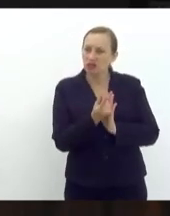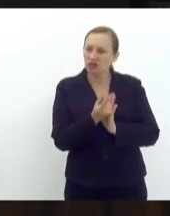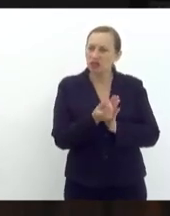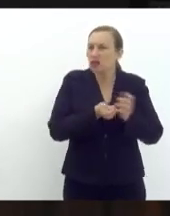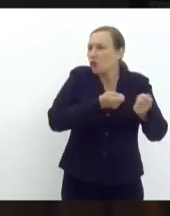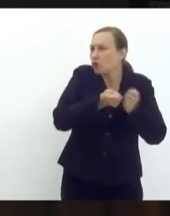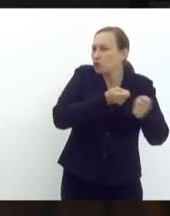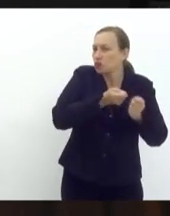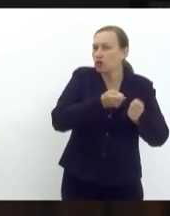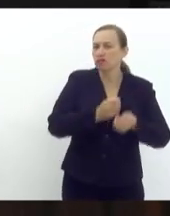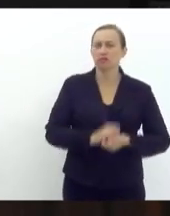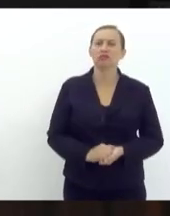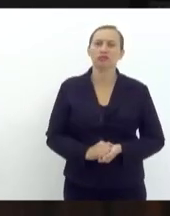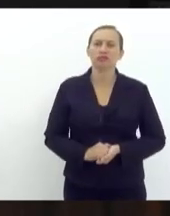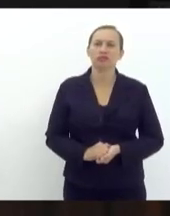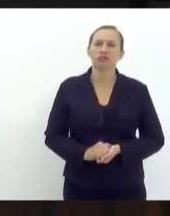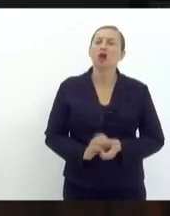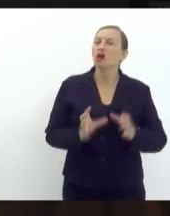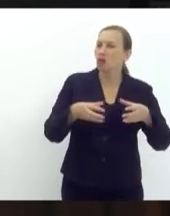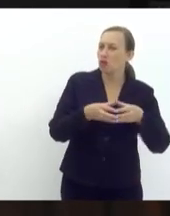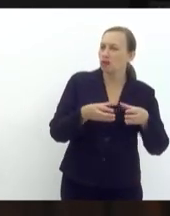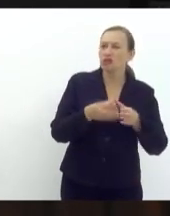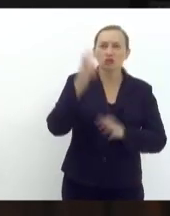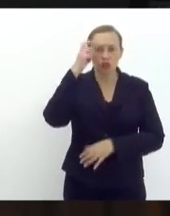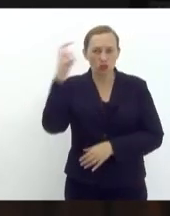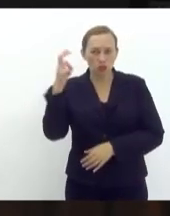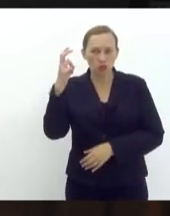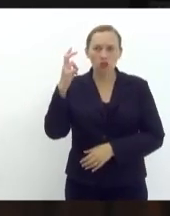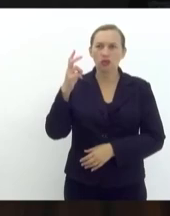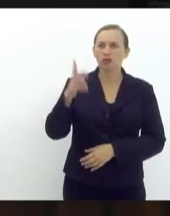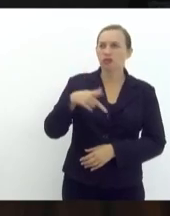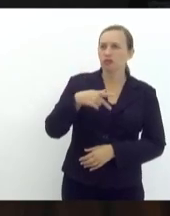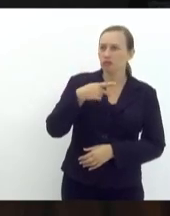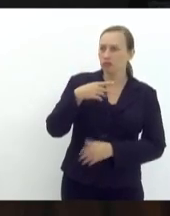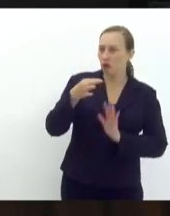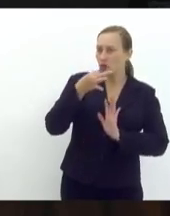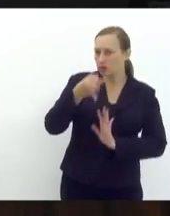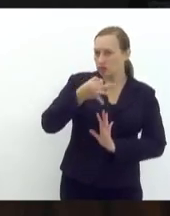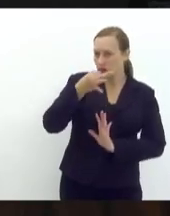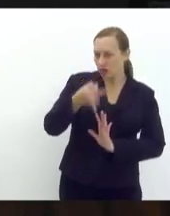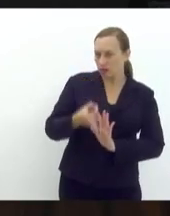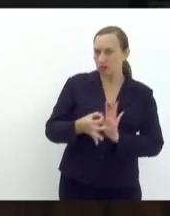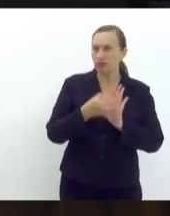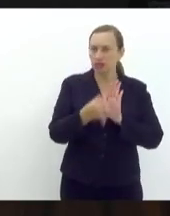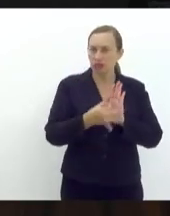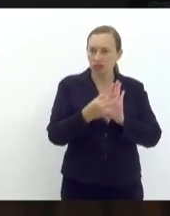casas financeira e controle pela comissão de Cultura para emitir parecer deputada